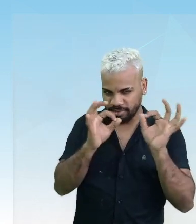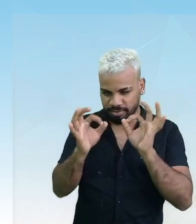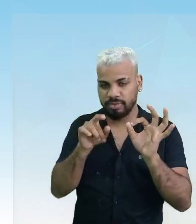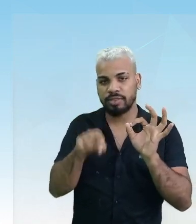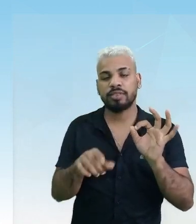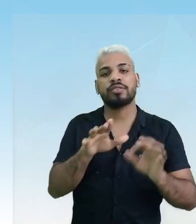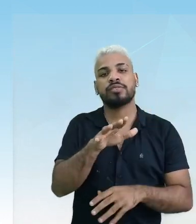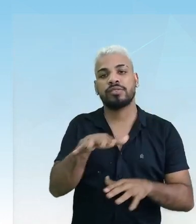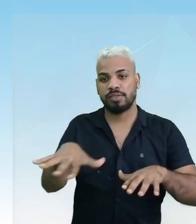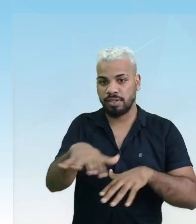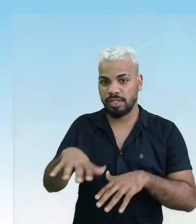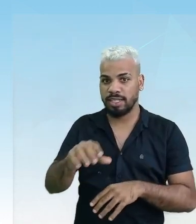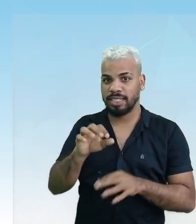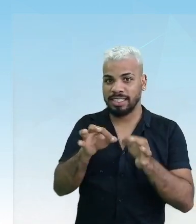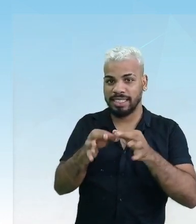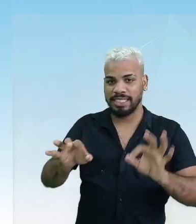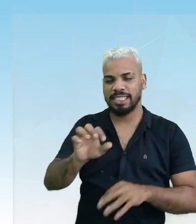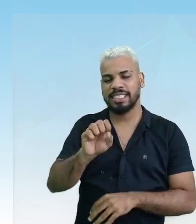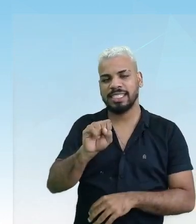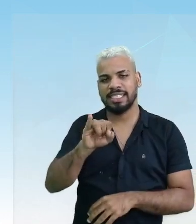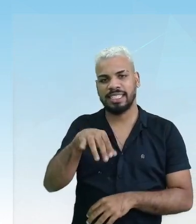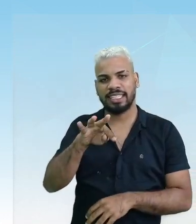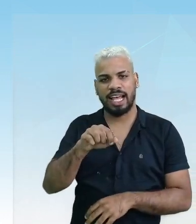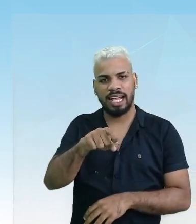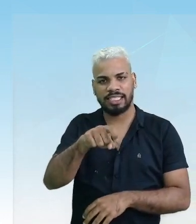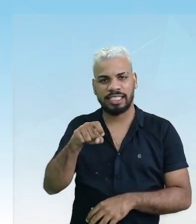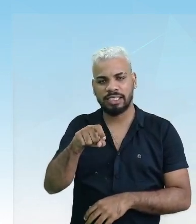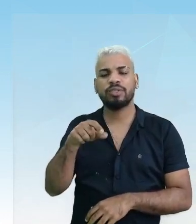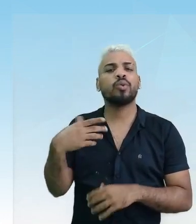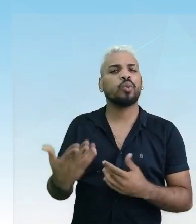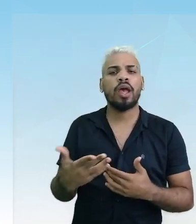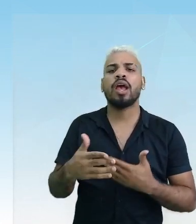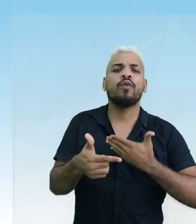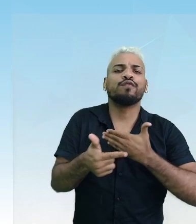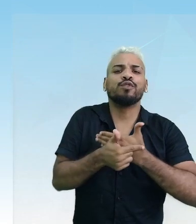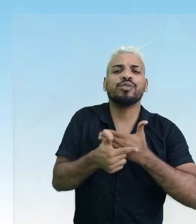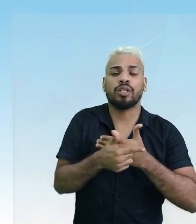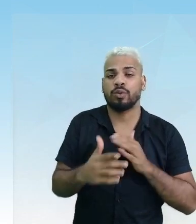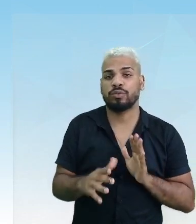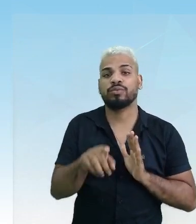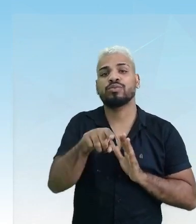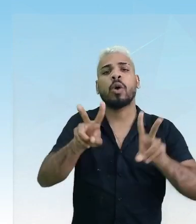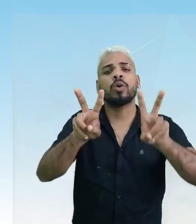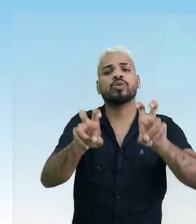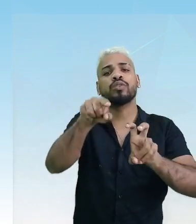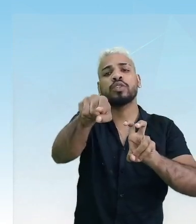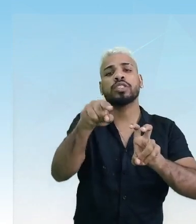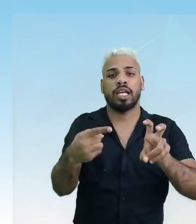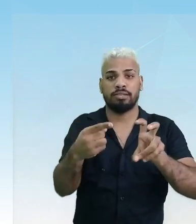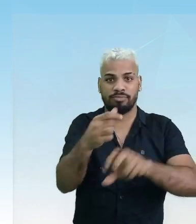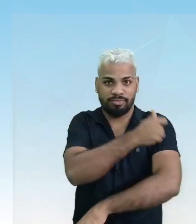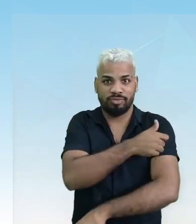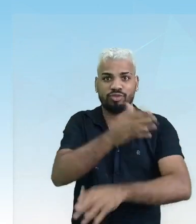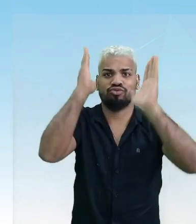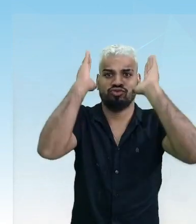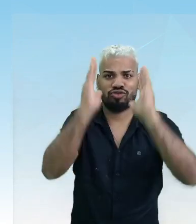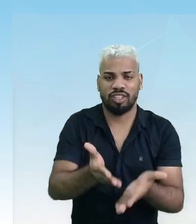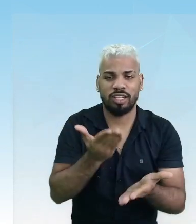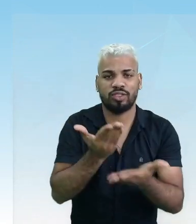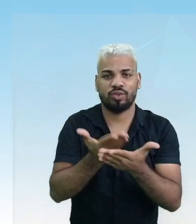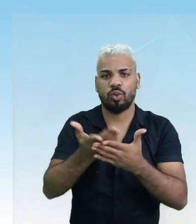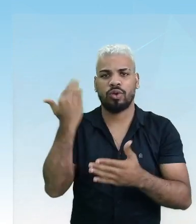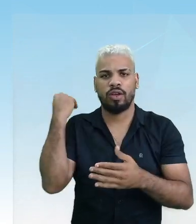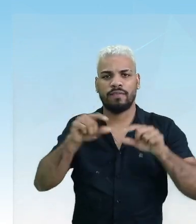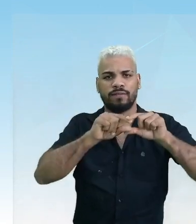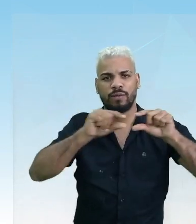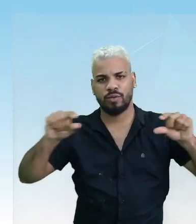universo da sintaxe, ou seja, da função. É aquele assunto que você, estudante, já estudou, que é